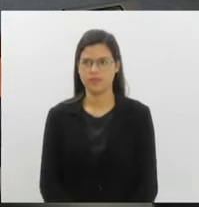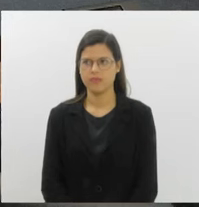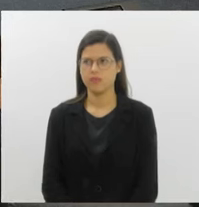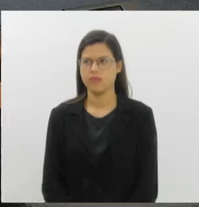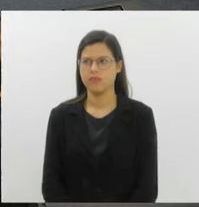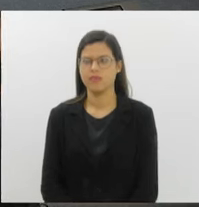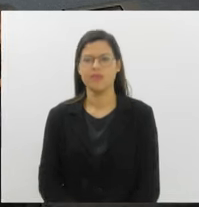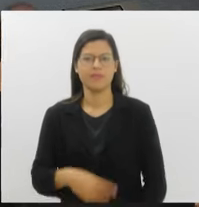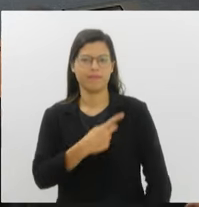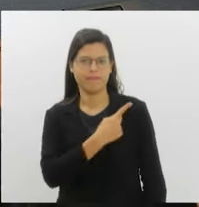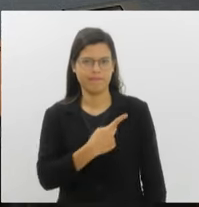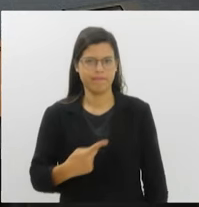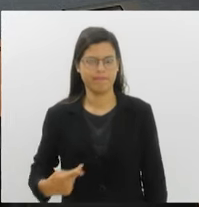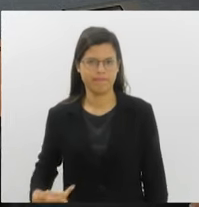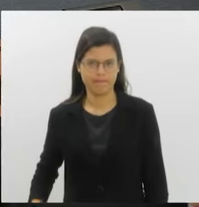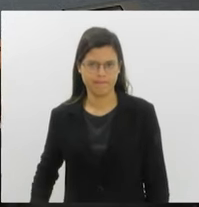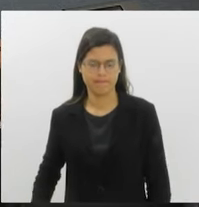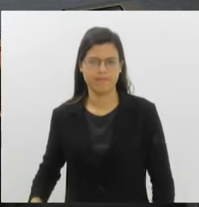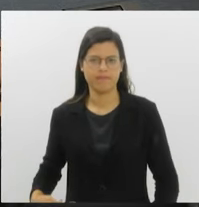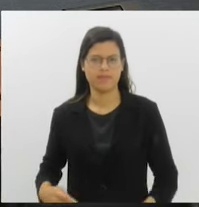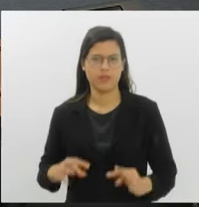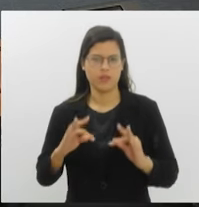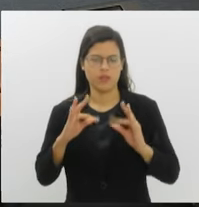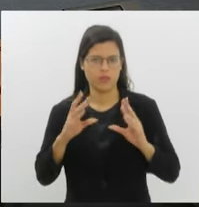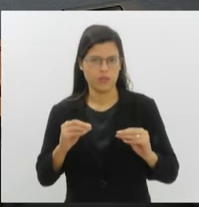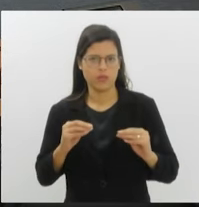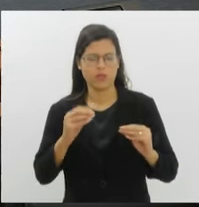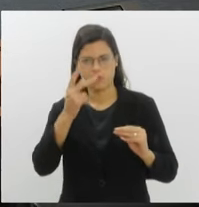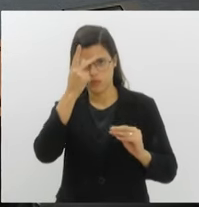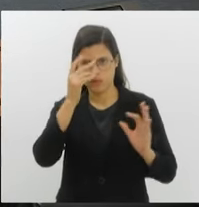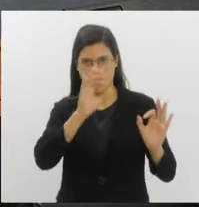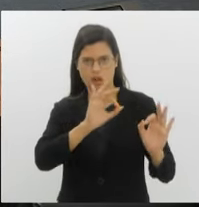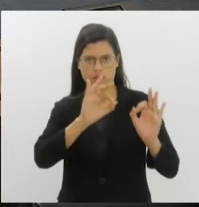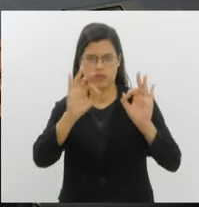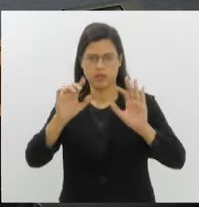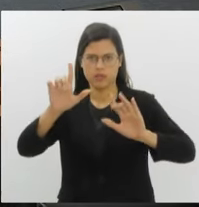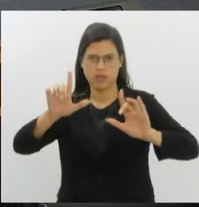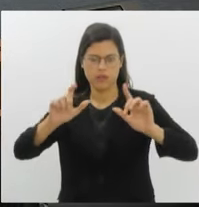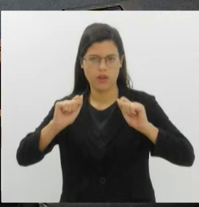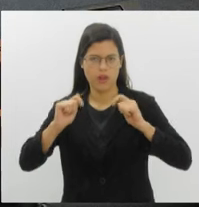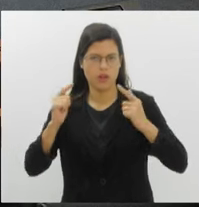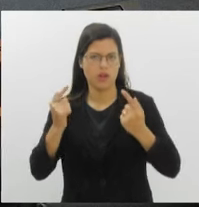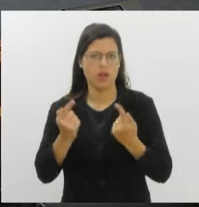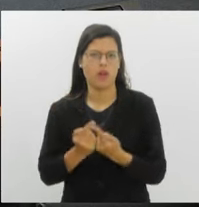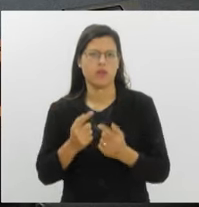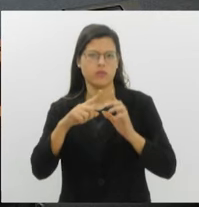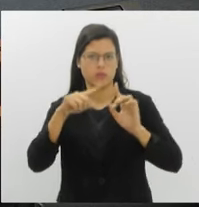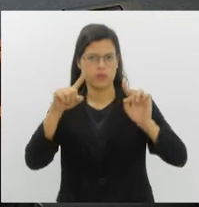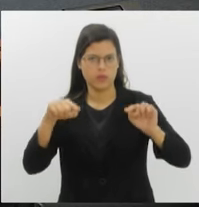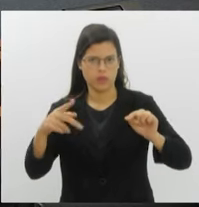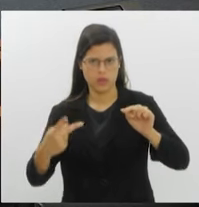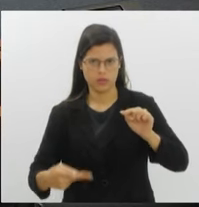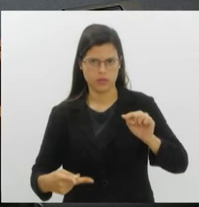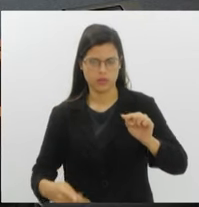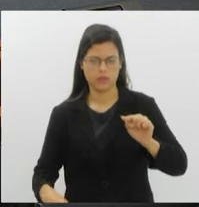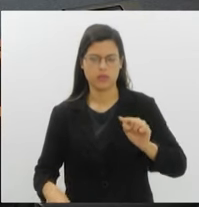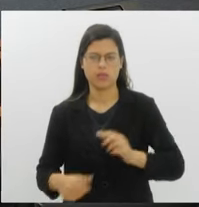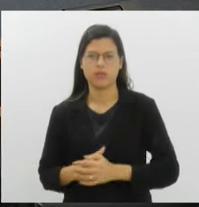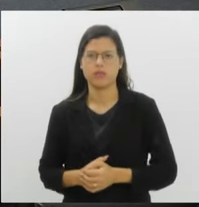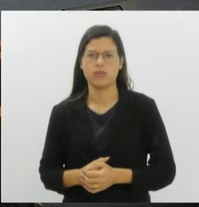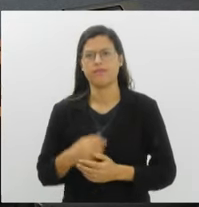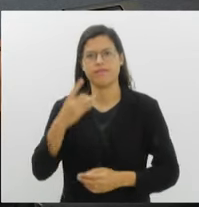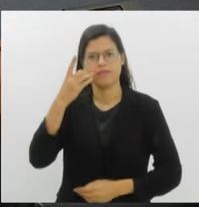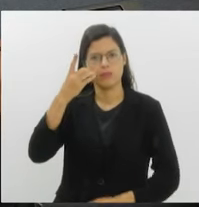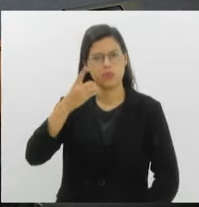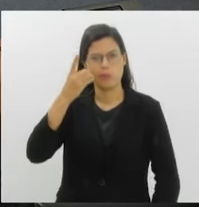Senhora presidente, a todos aqueles que nos assistem pela TV Alerj, a todos os servidores dessa casa, aos senhores